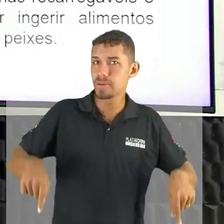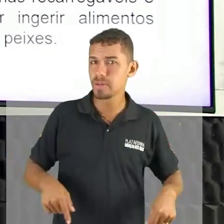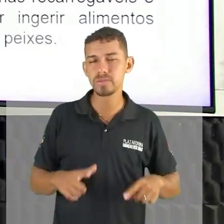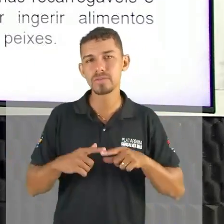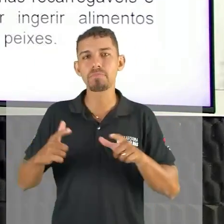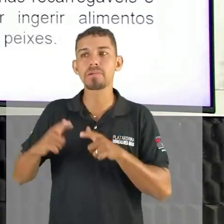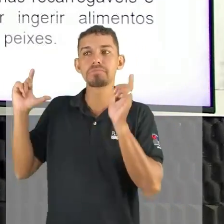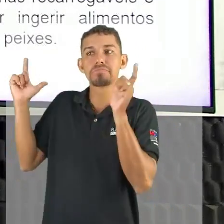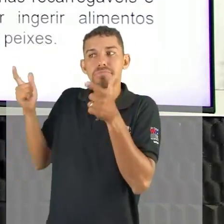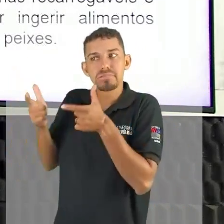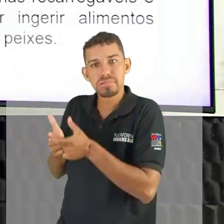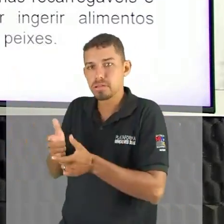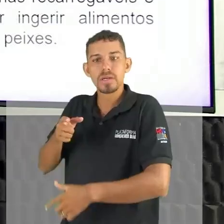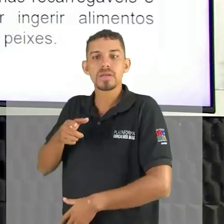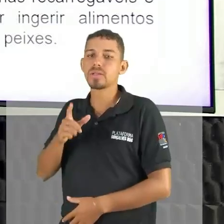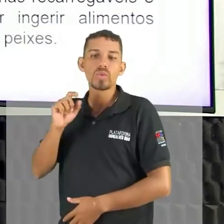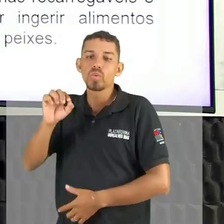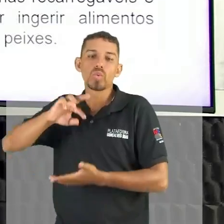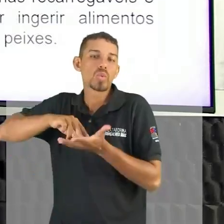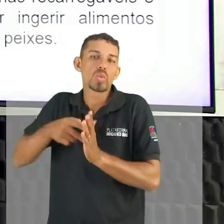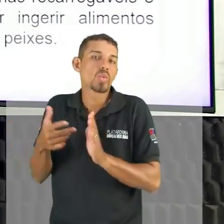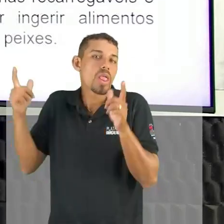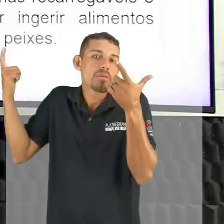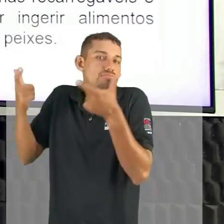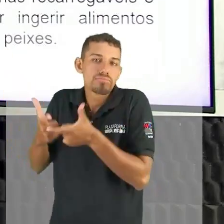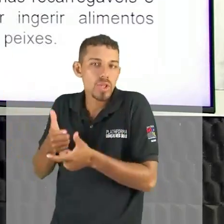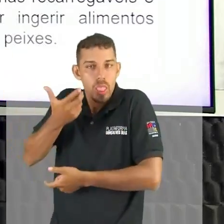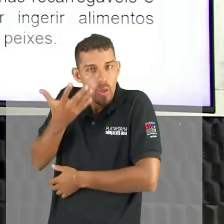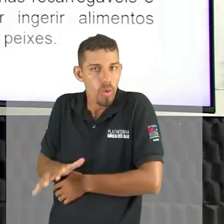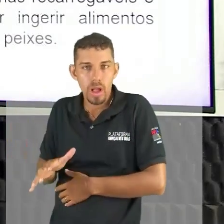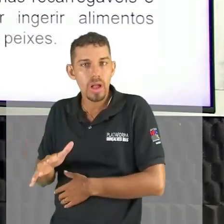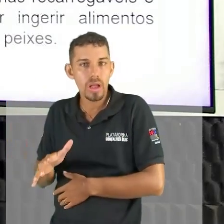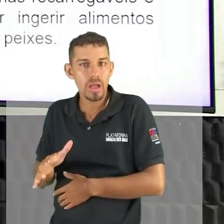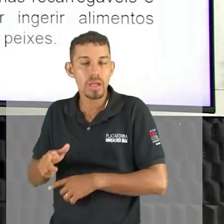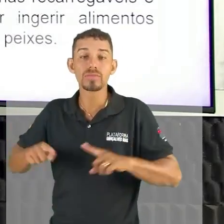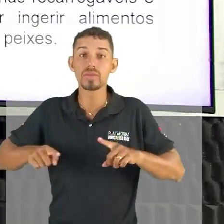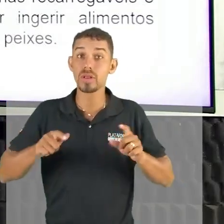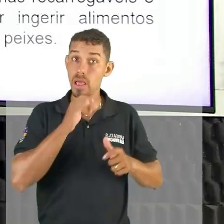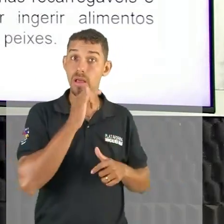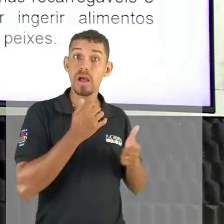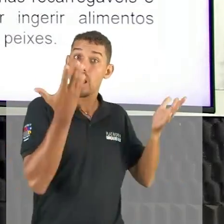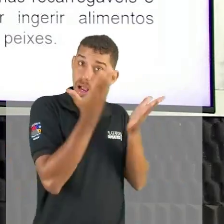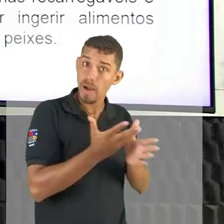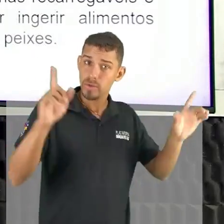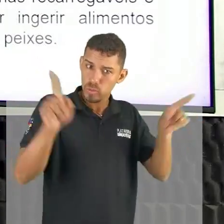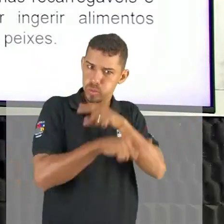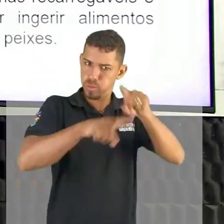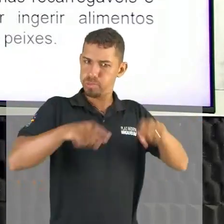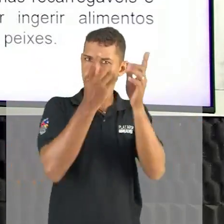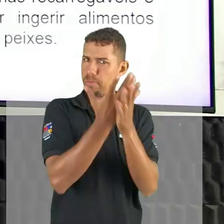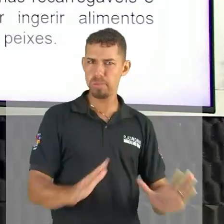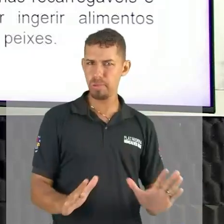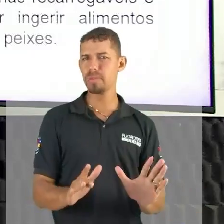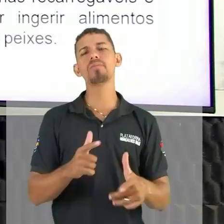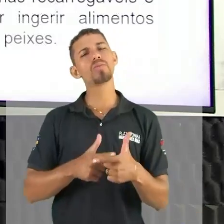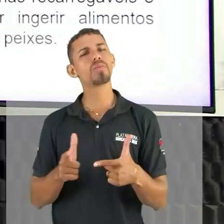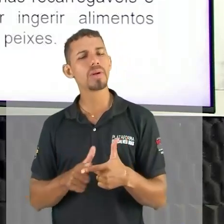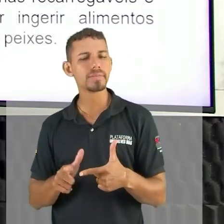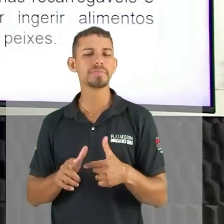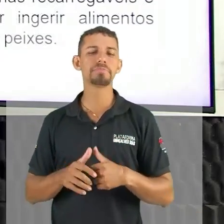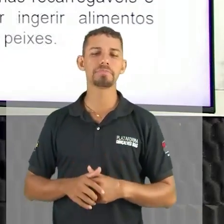em mitigação, ou seja, ele não quer diminuir o impacto. Ele quer que acabe definitivamente com o